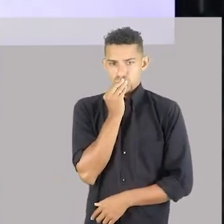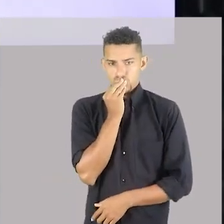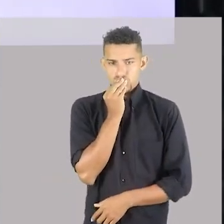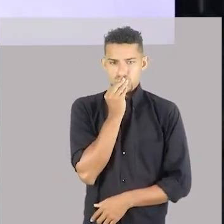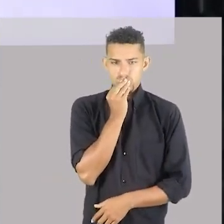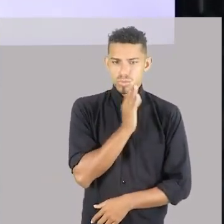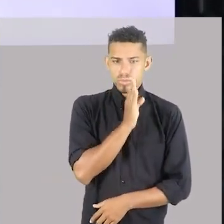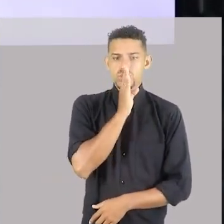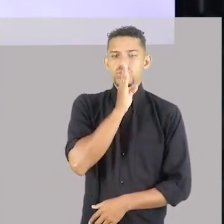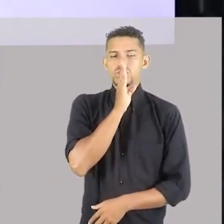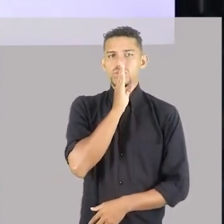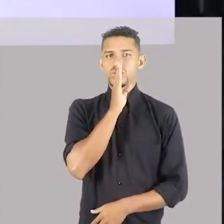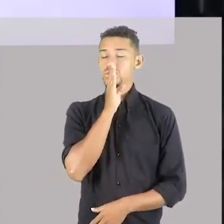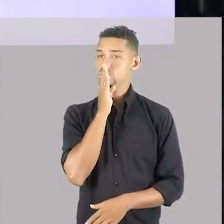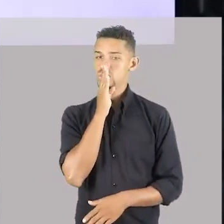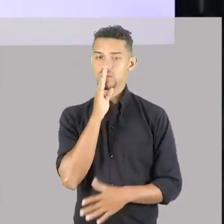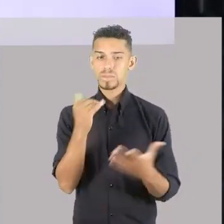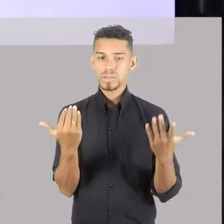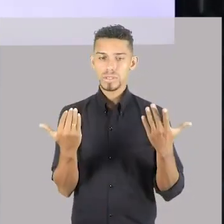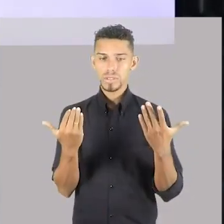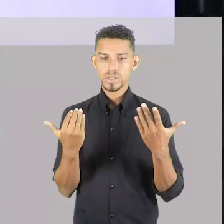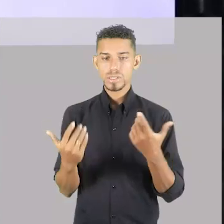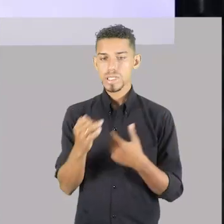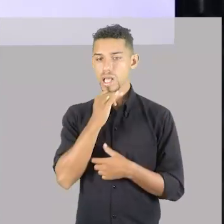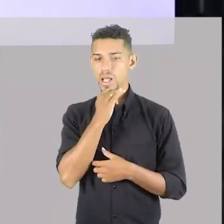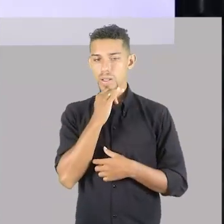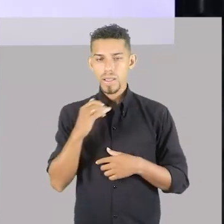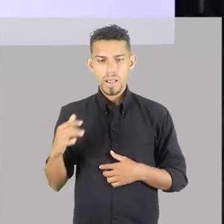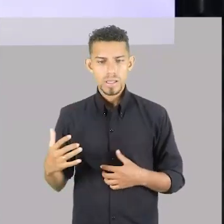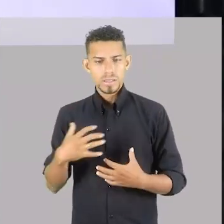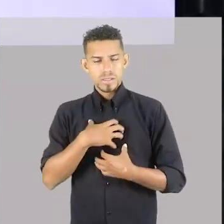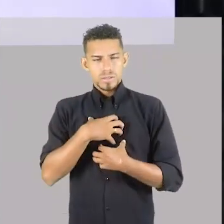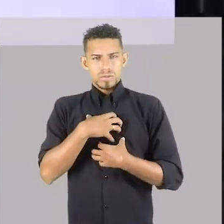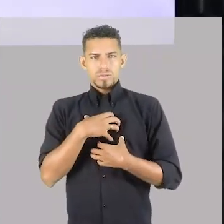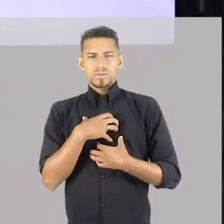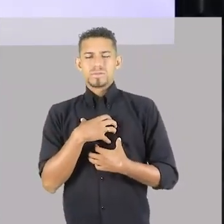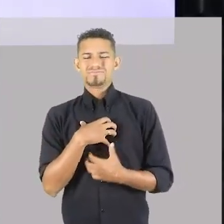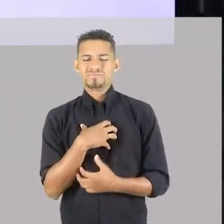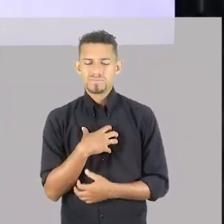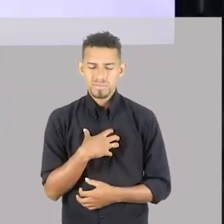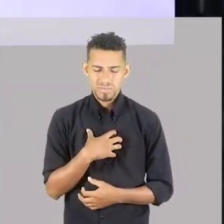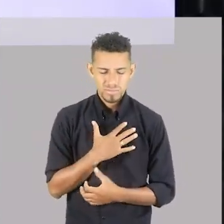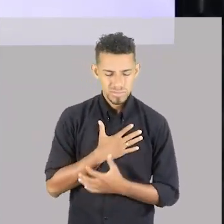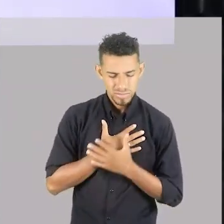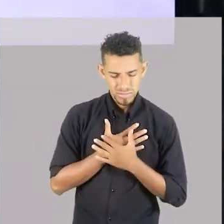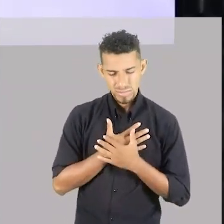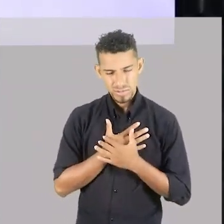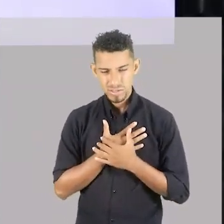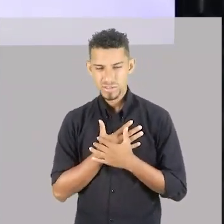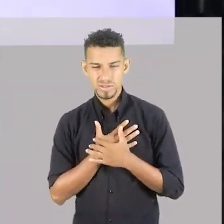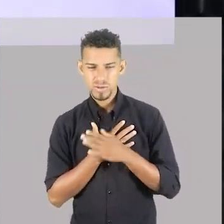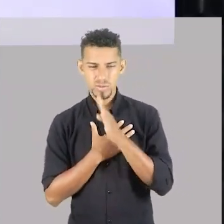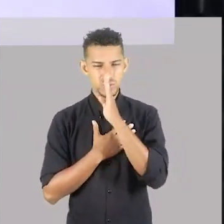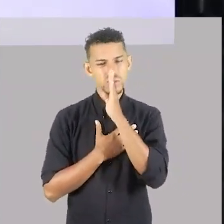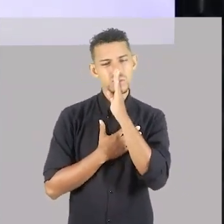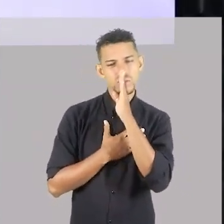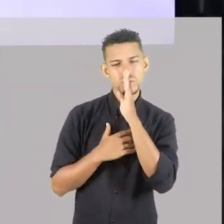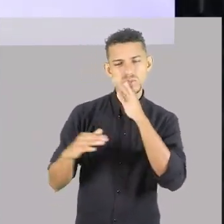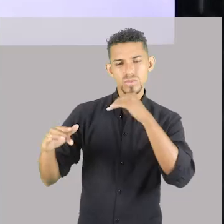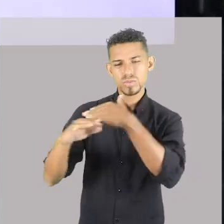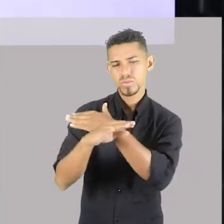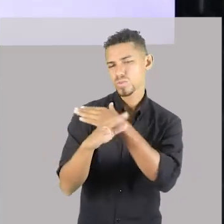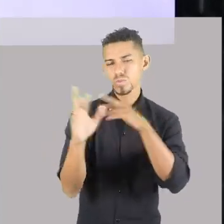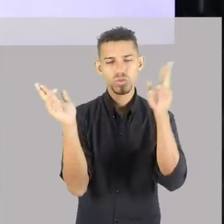questão da censura, resta o peito associado aí à ideia do sentimento, certo? Silêncio na cidade não